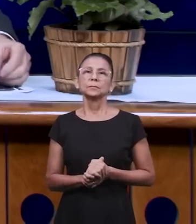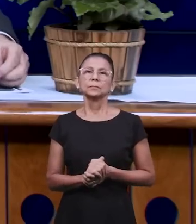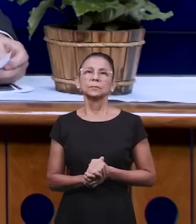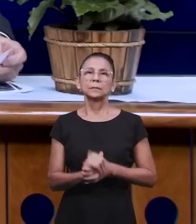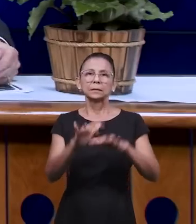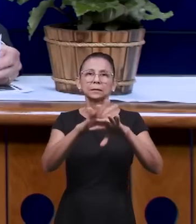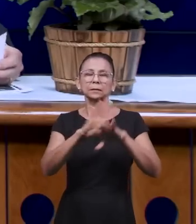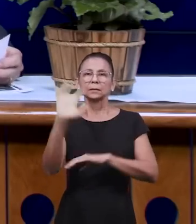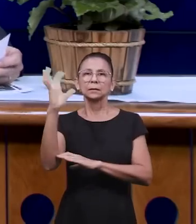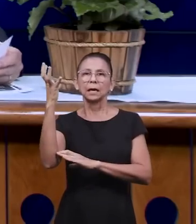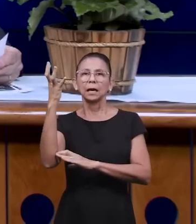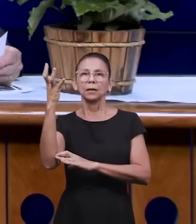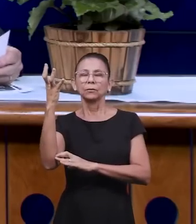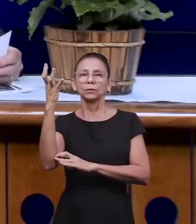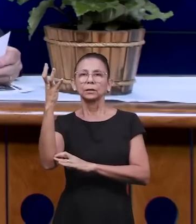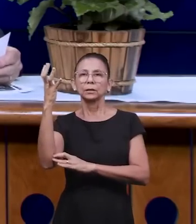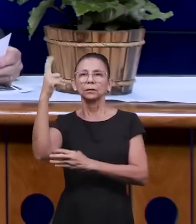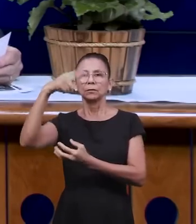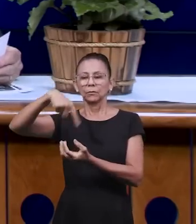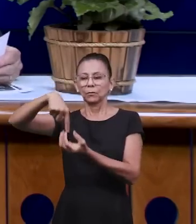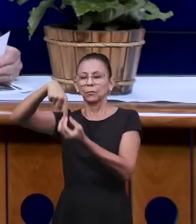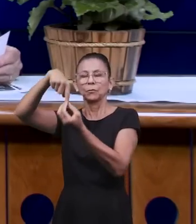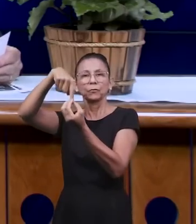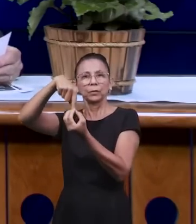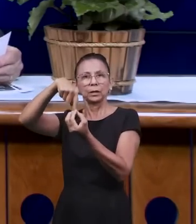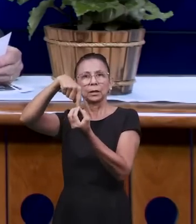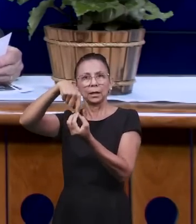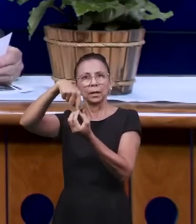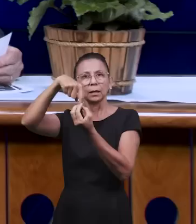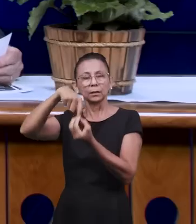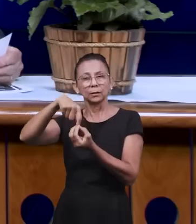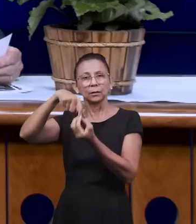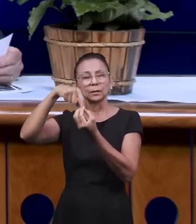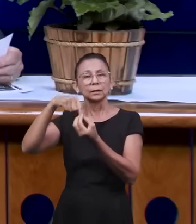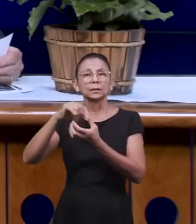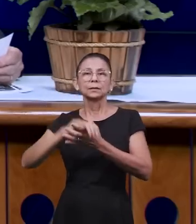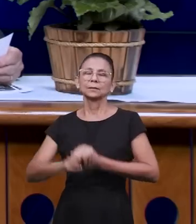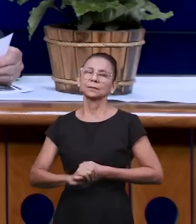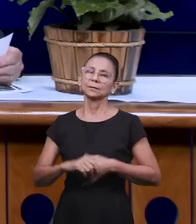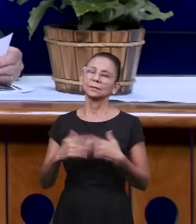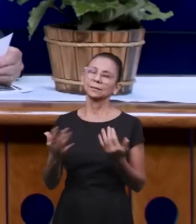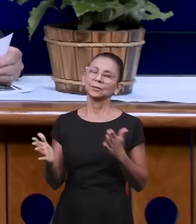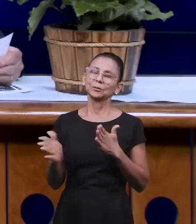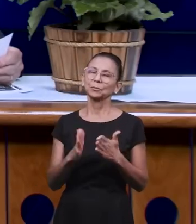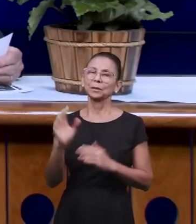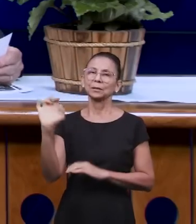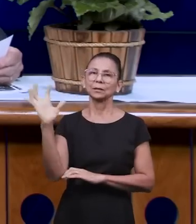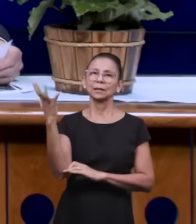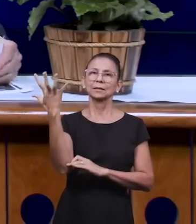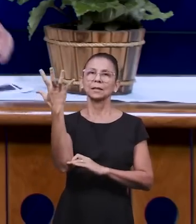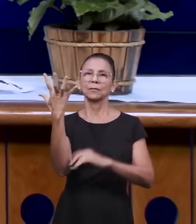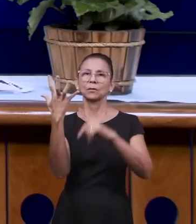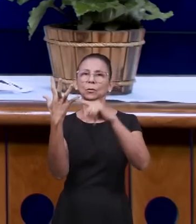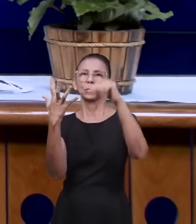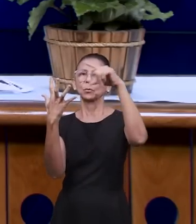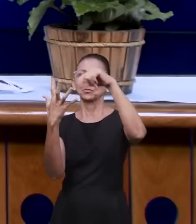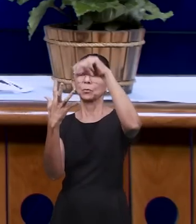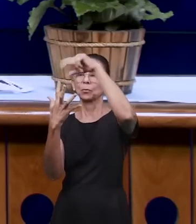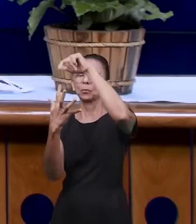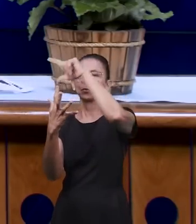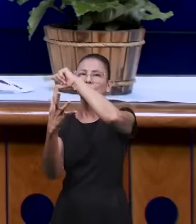figueira secou-se imediatamente. Outra profecia de que Israel seria rejeitado. No templo, Jesus,